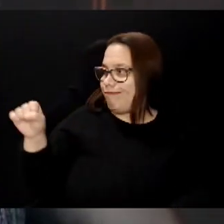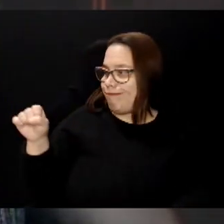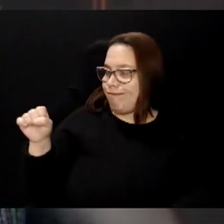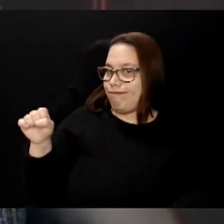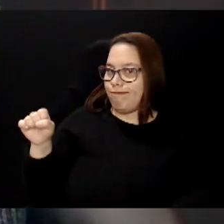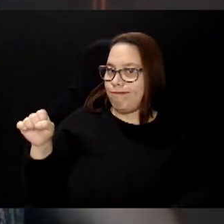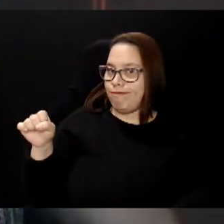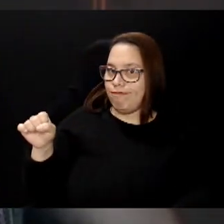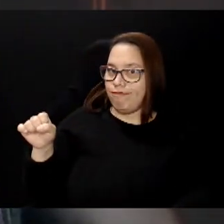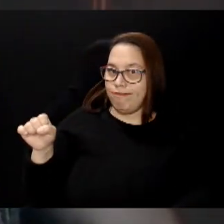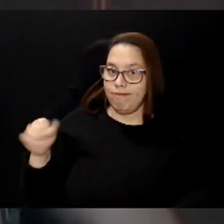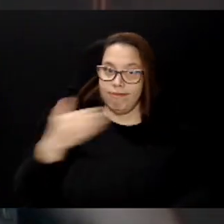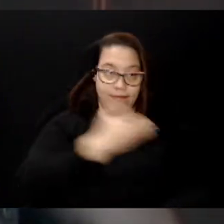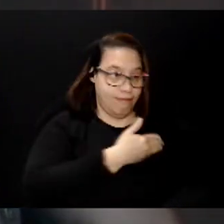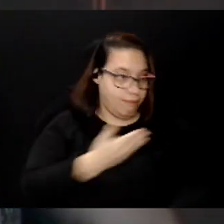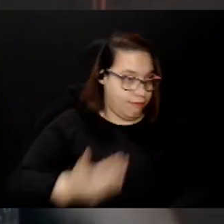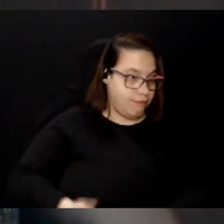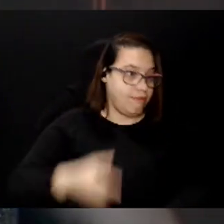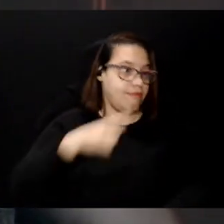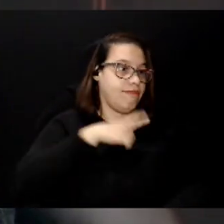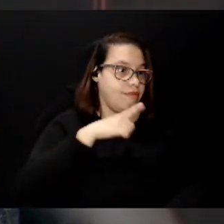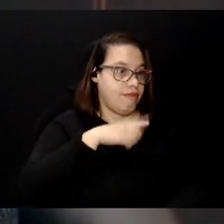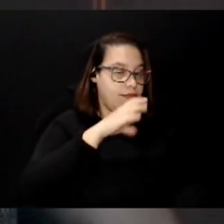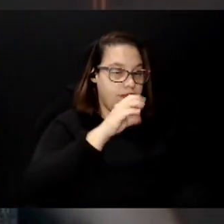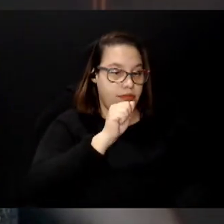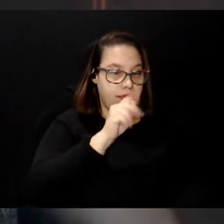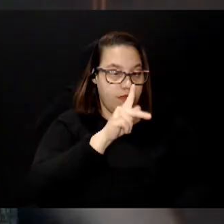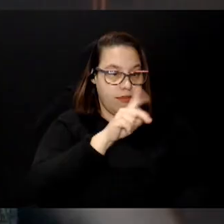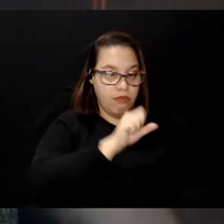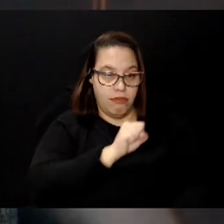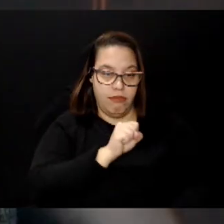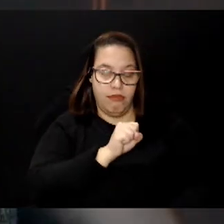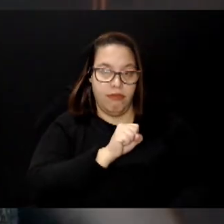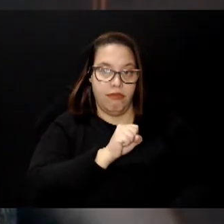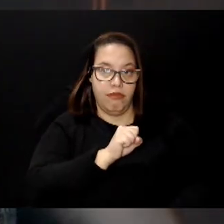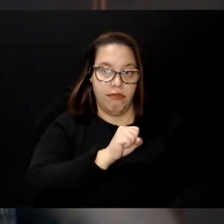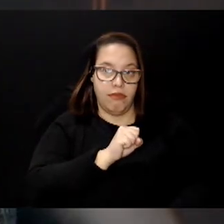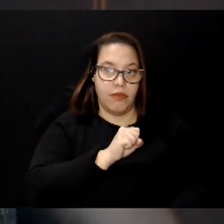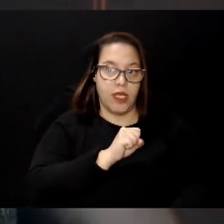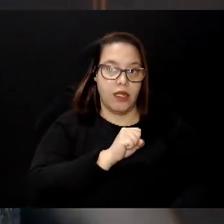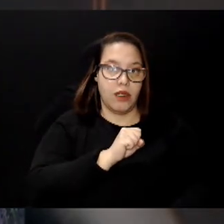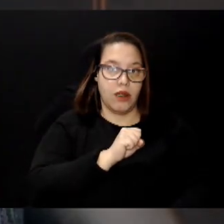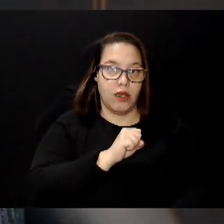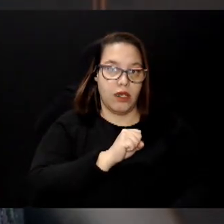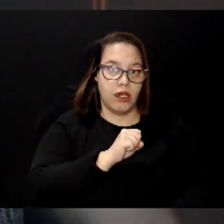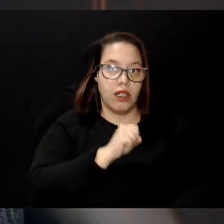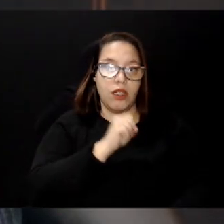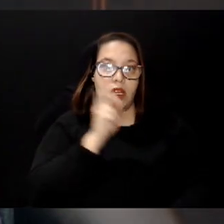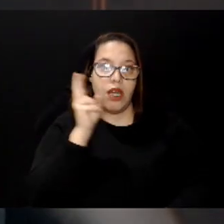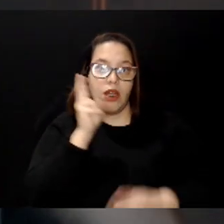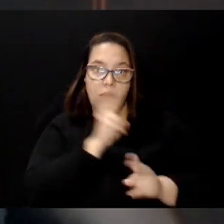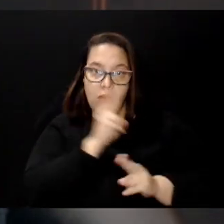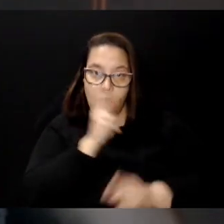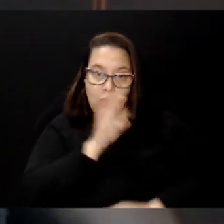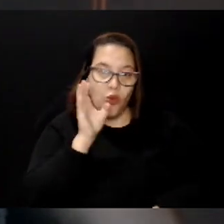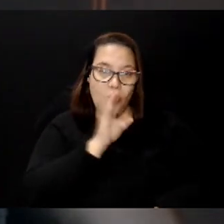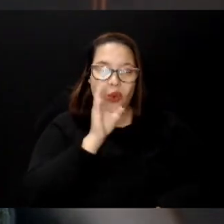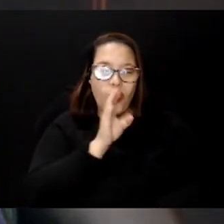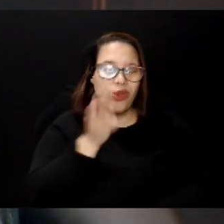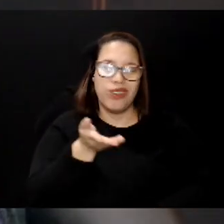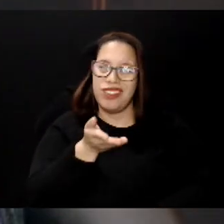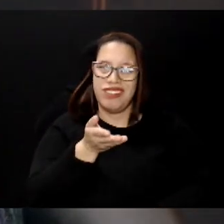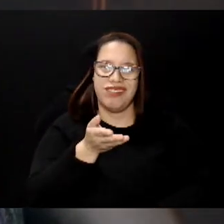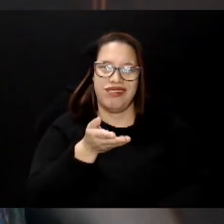gente tem aí o CAPS, tudo, mas é para situações muito emergenciais. Então, o que a pessoa